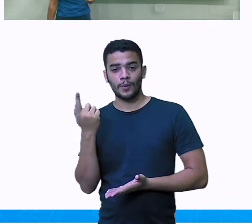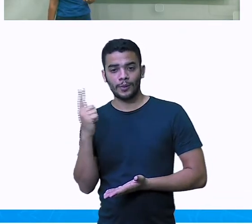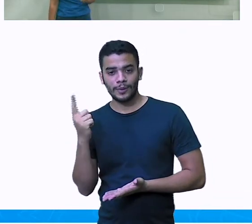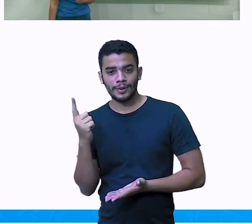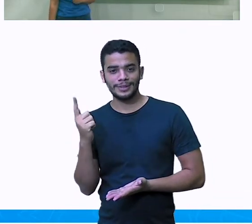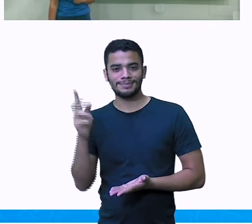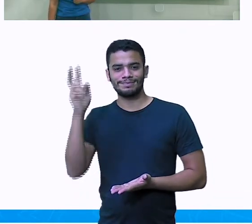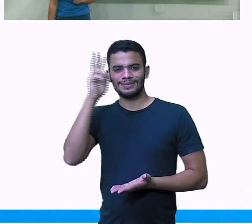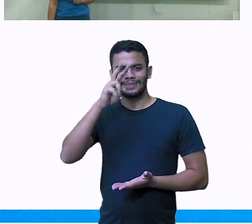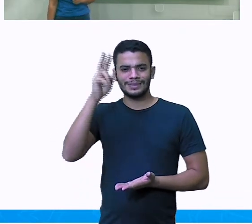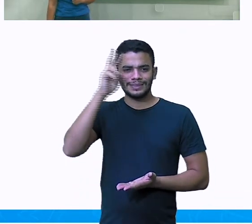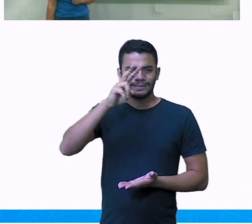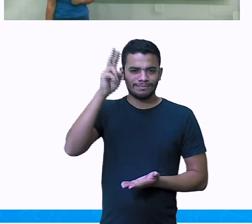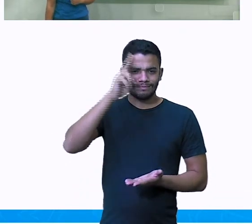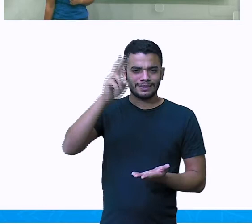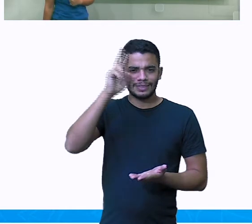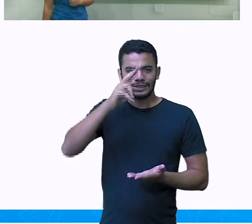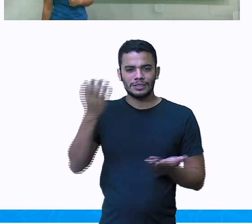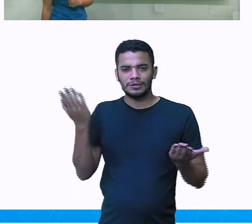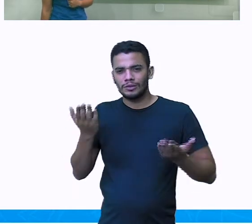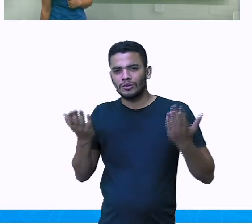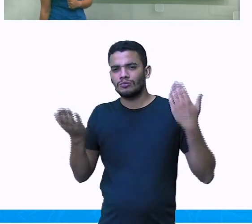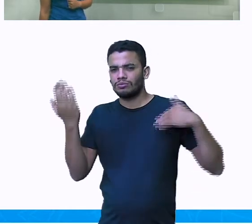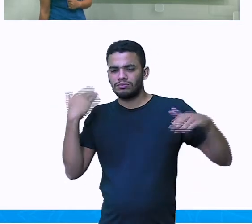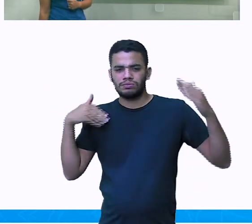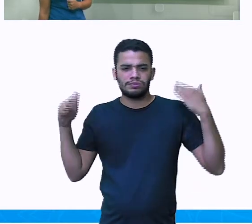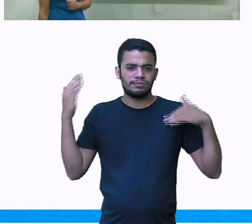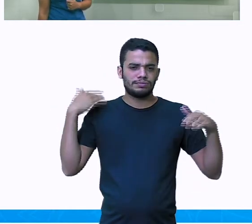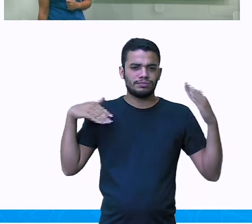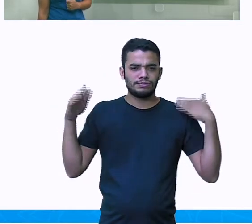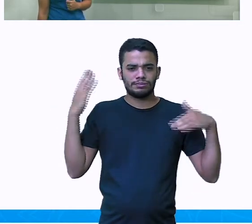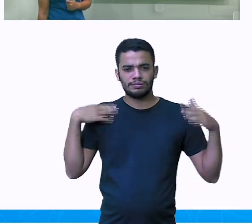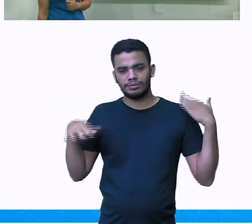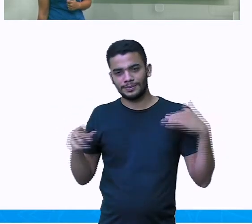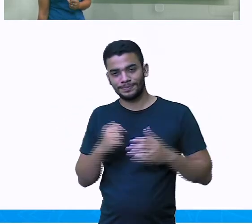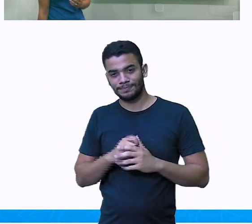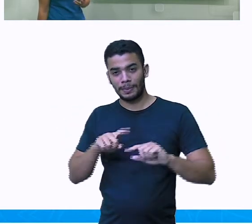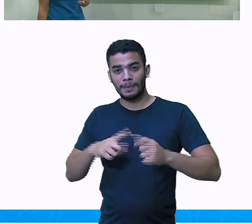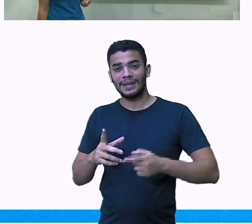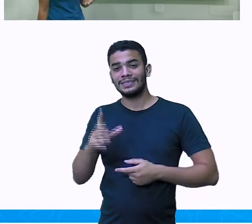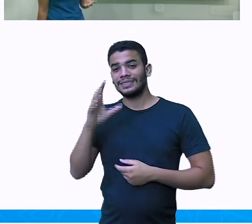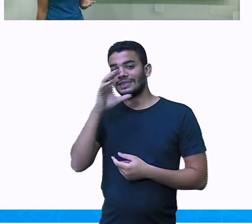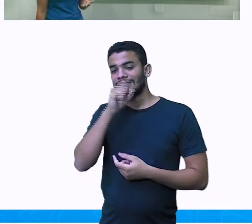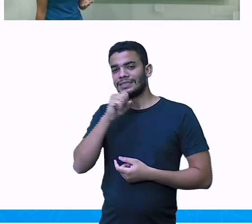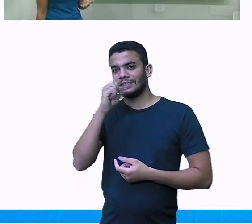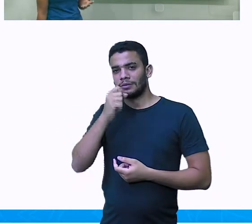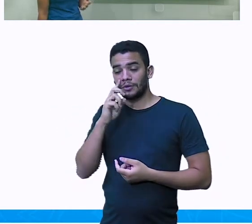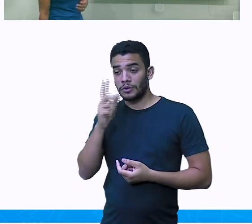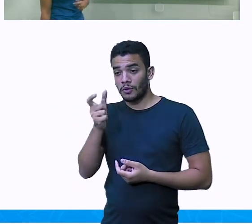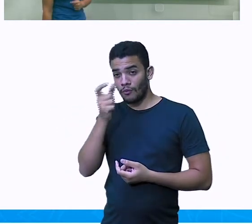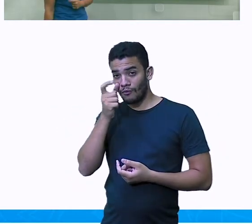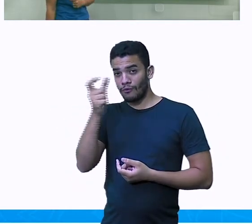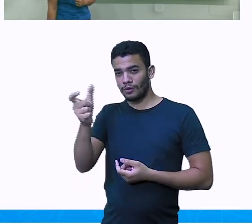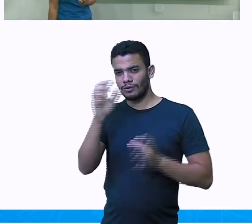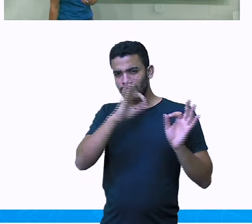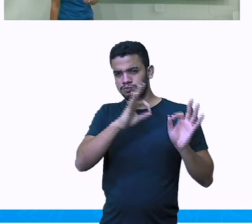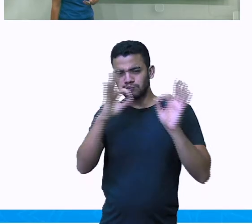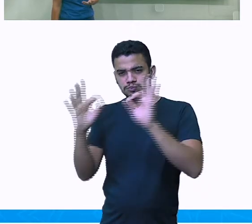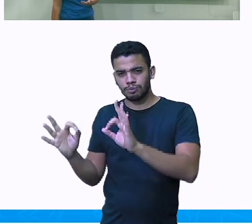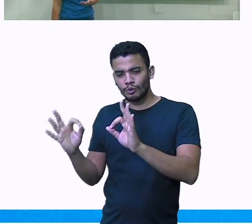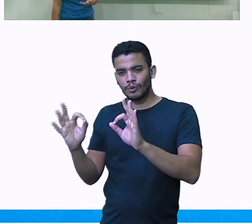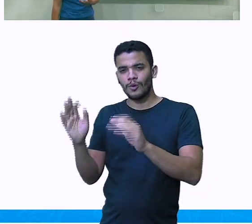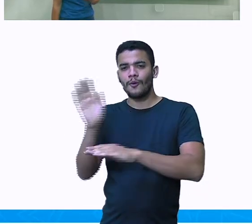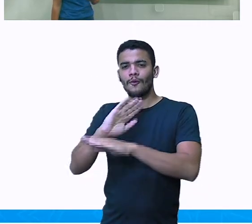novos acontecimentos. Sábado, assisti um filme do Harry Potter, um barato. Só